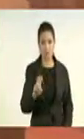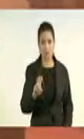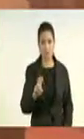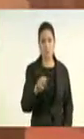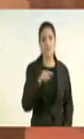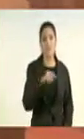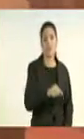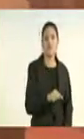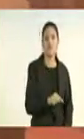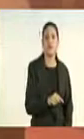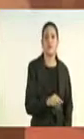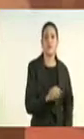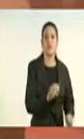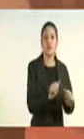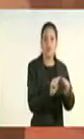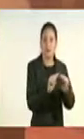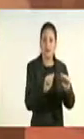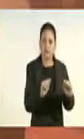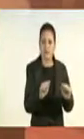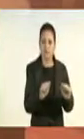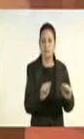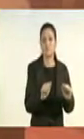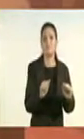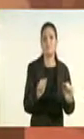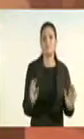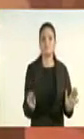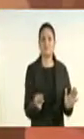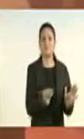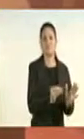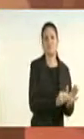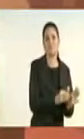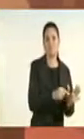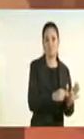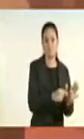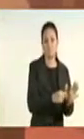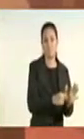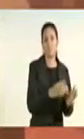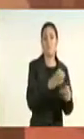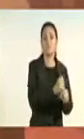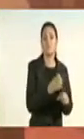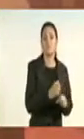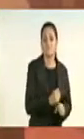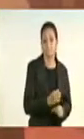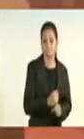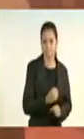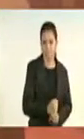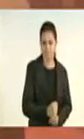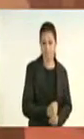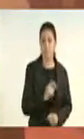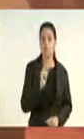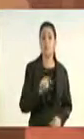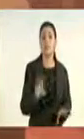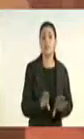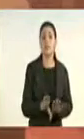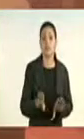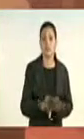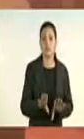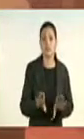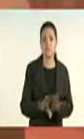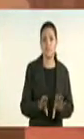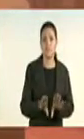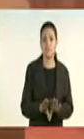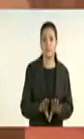sobre atas de adesão às atas dos registros de preços, que foram também objetos